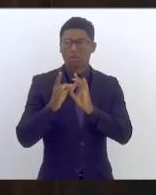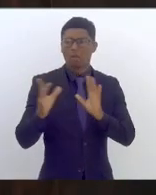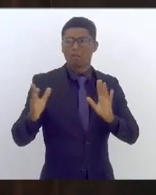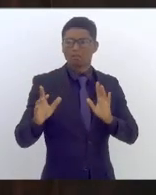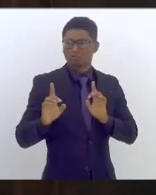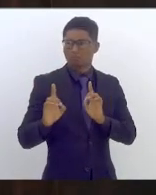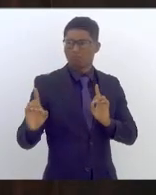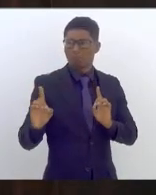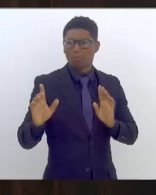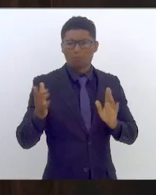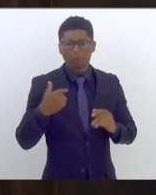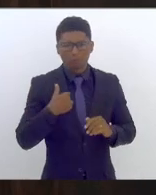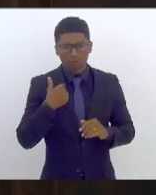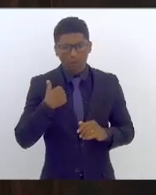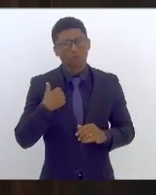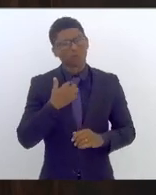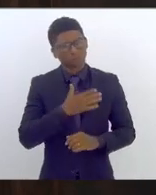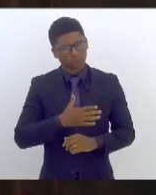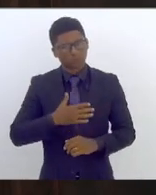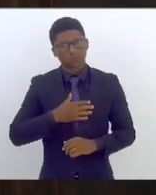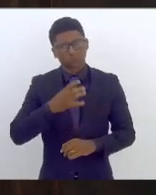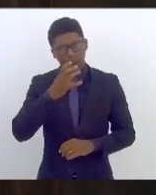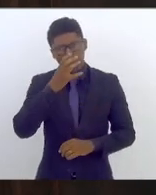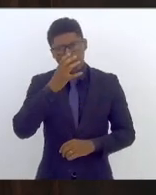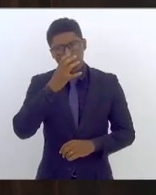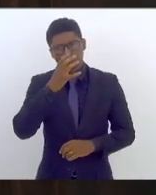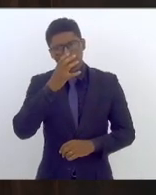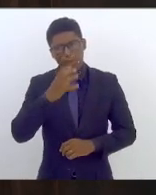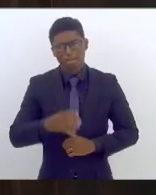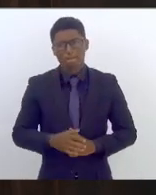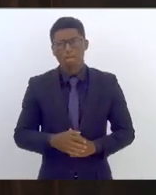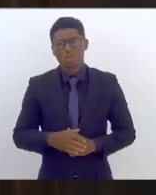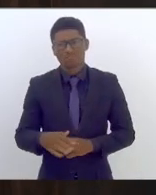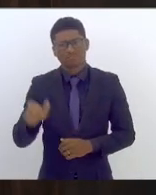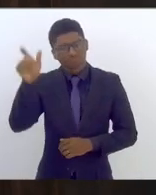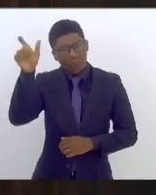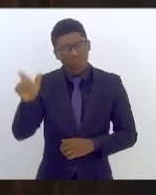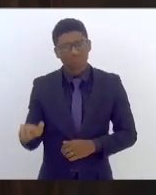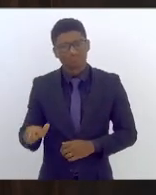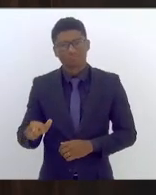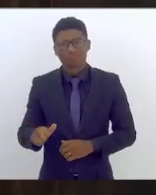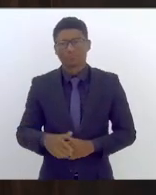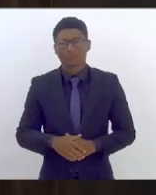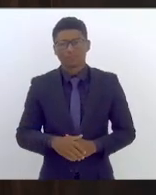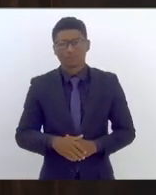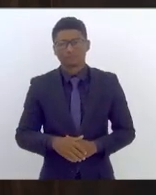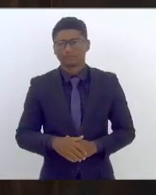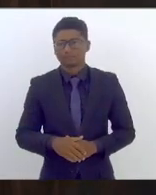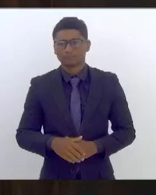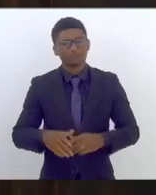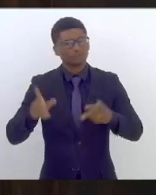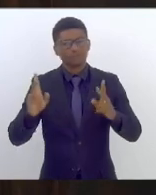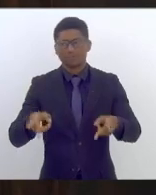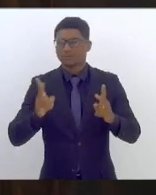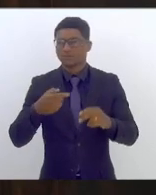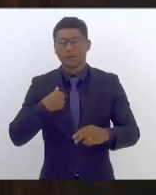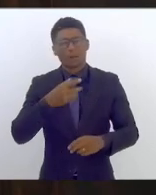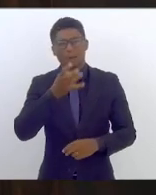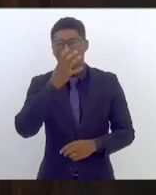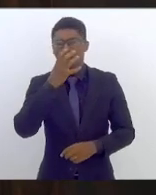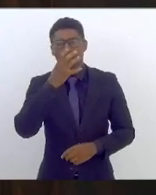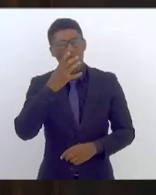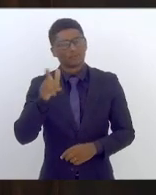justamente isso que eu gosto que eu admiro no Claudio Henrique que eu vou admirar a vida inteira e